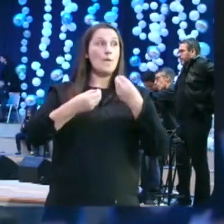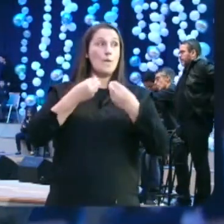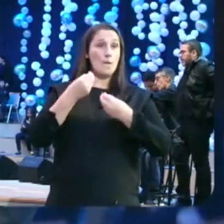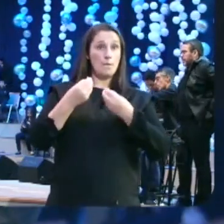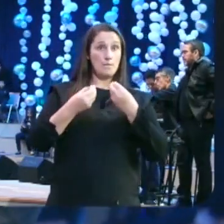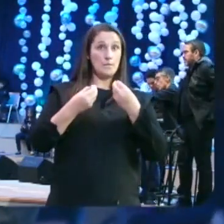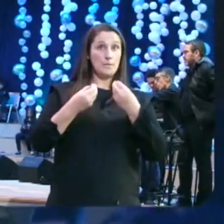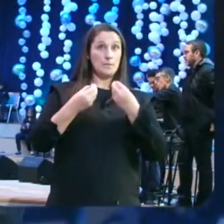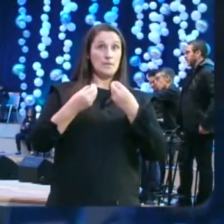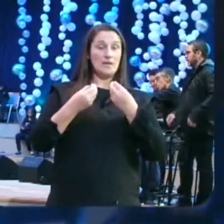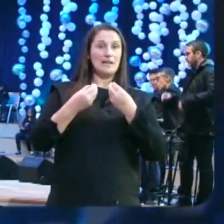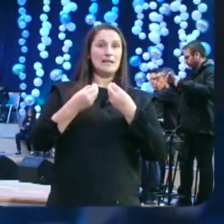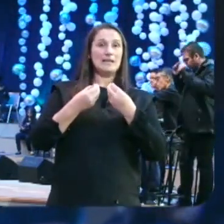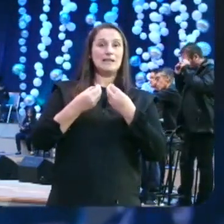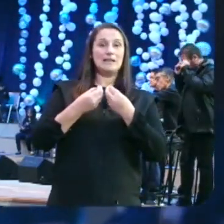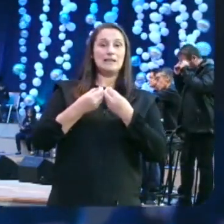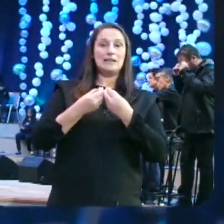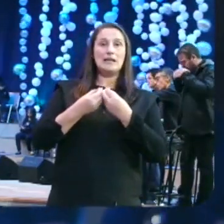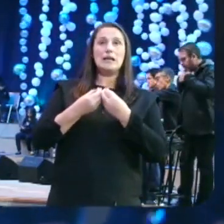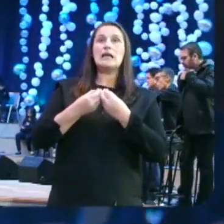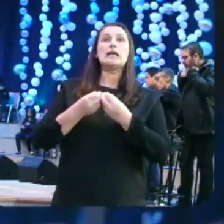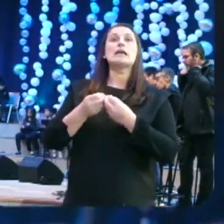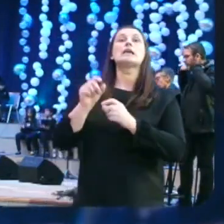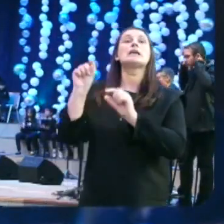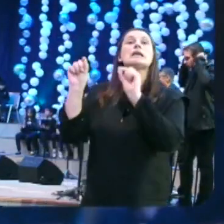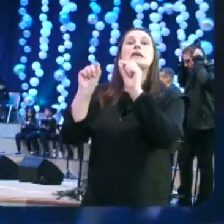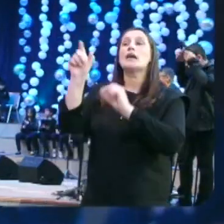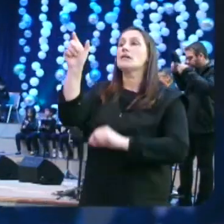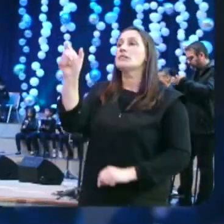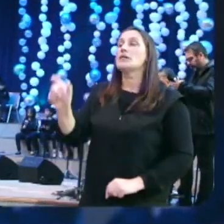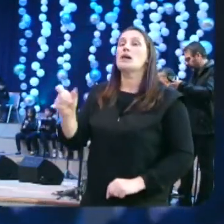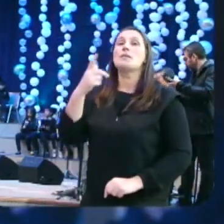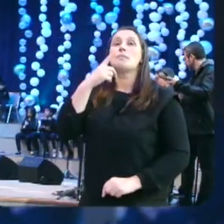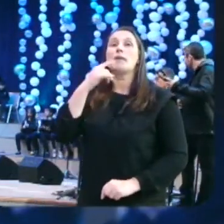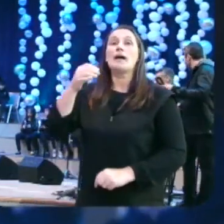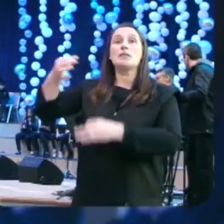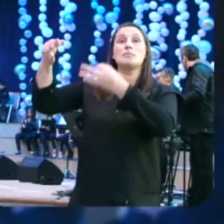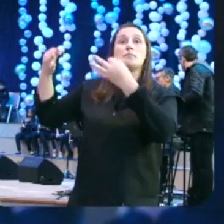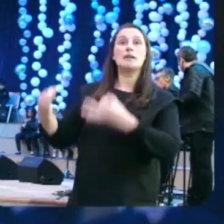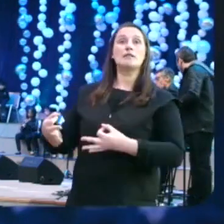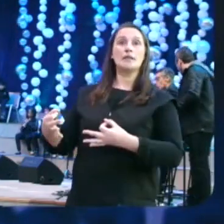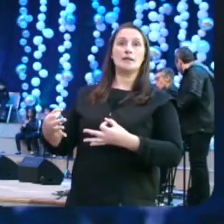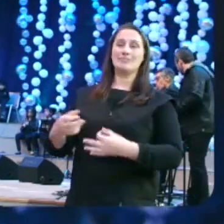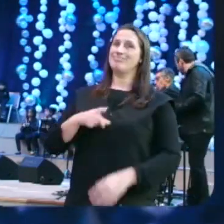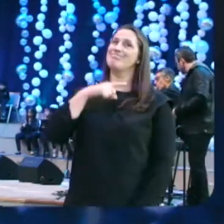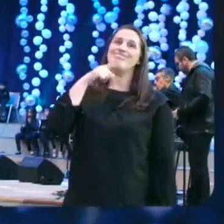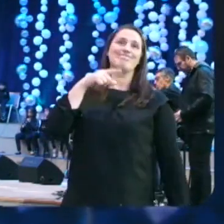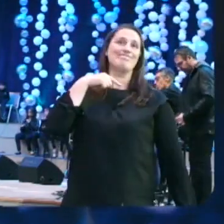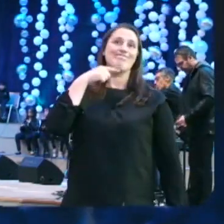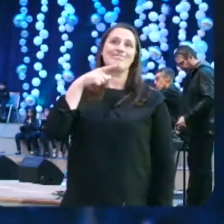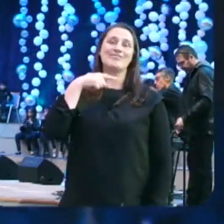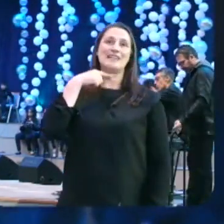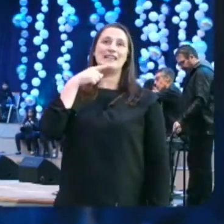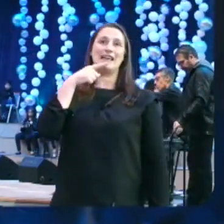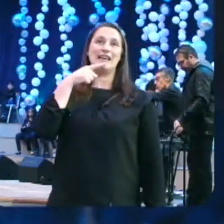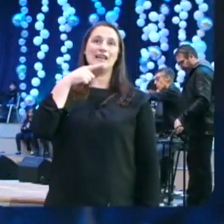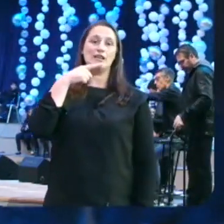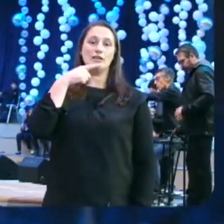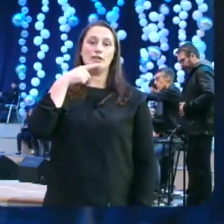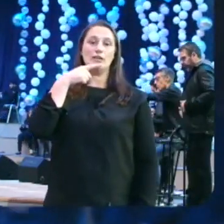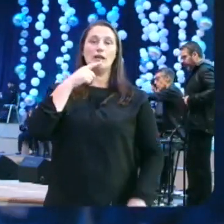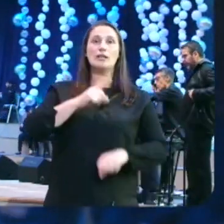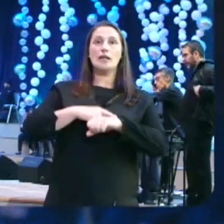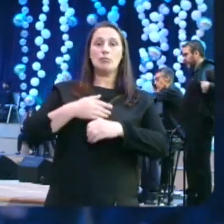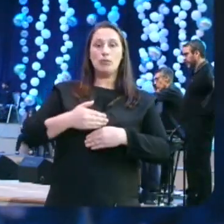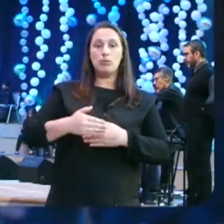Quem é que pode se achar um pai perfeito? Ninguém. E à medida em que o tempo